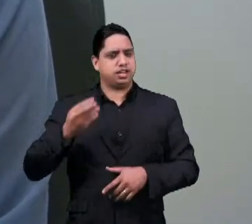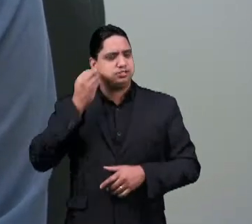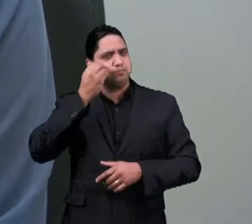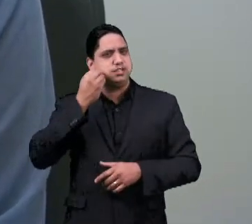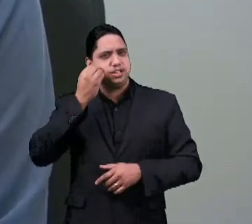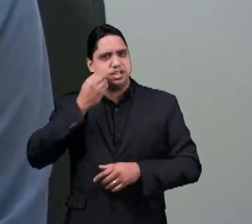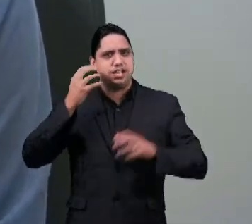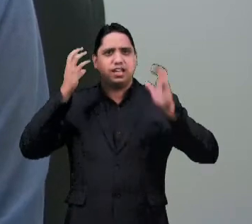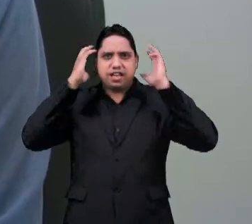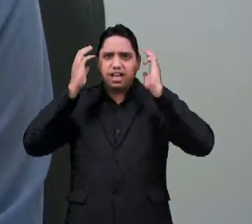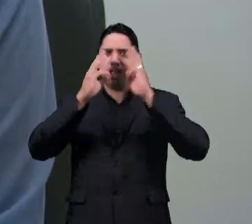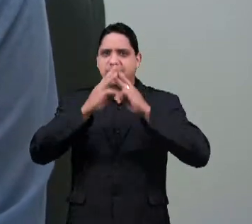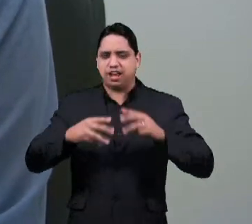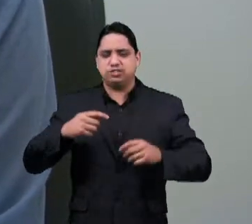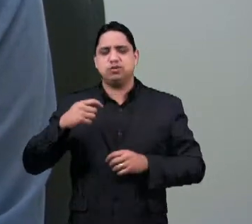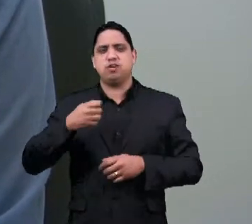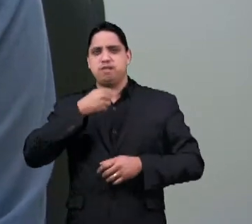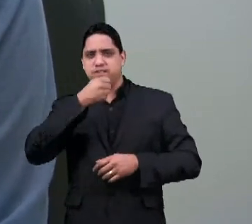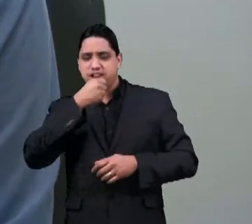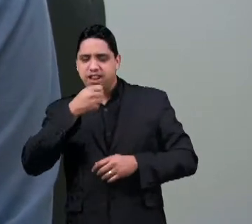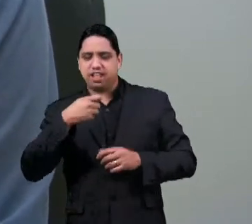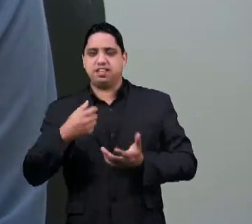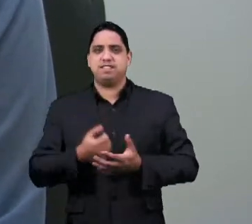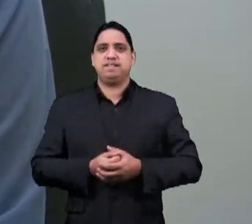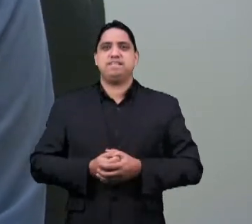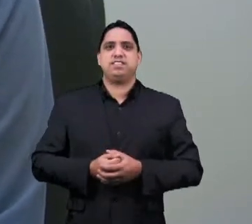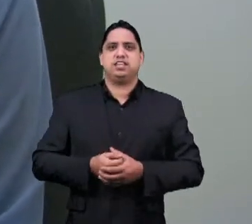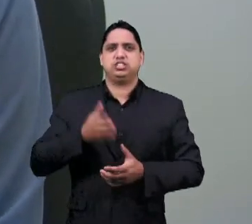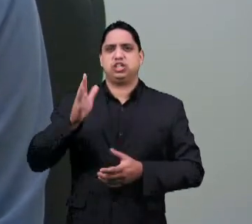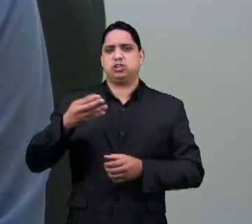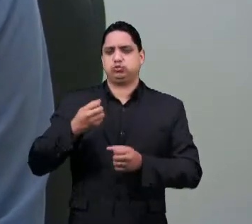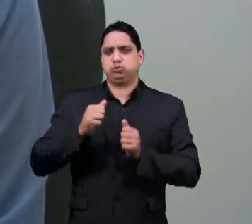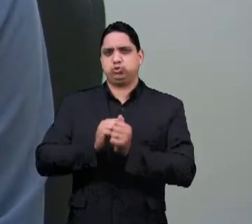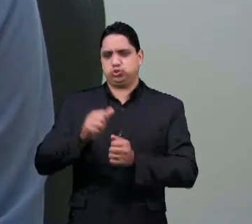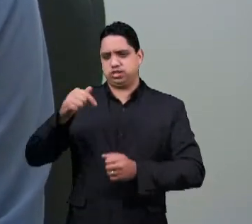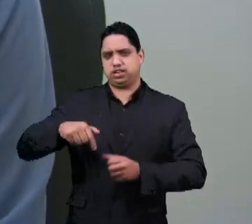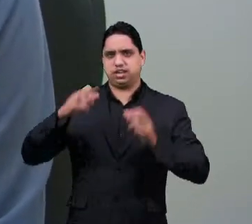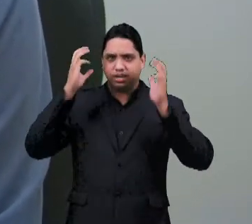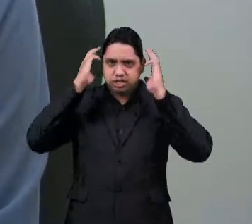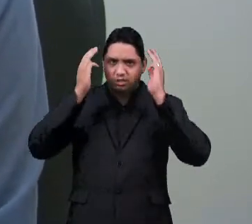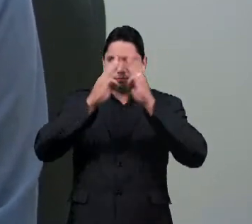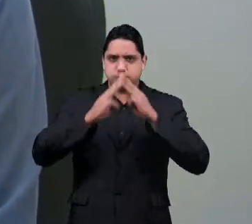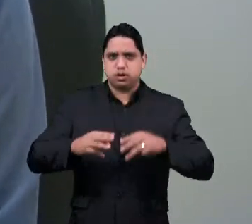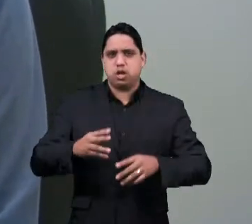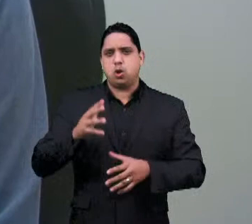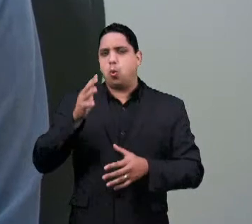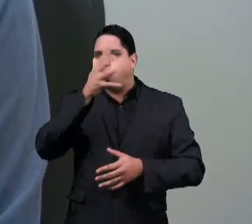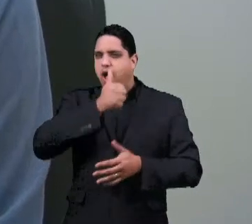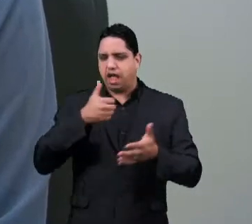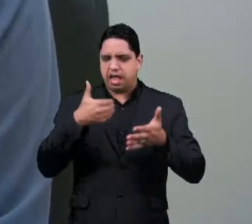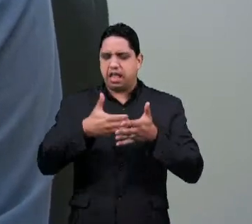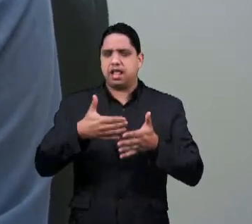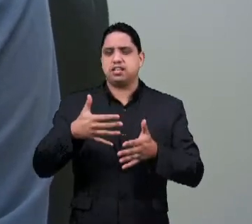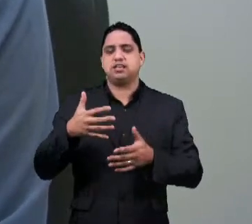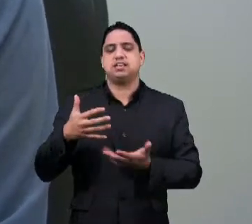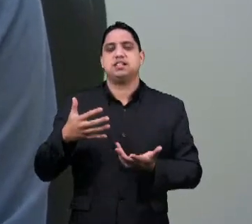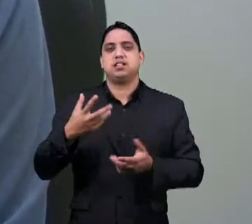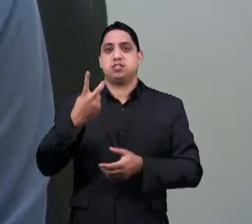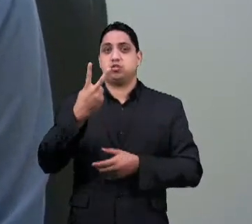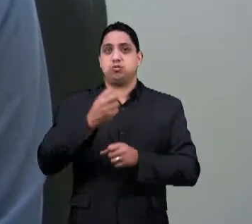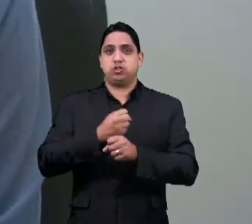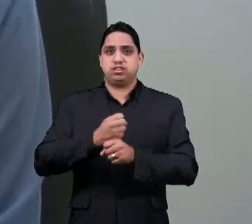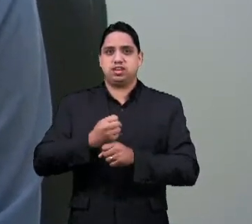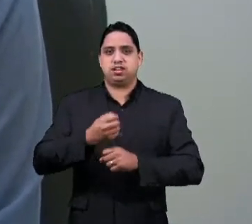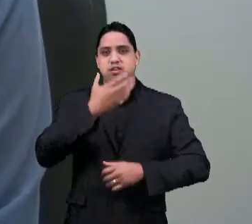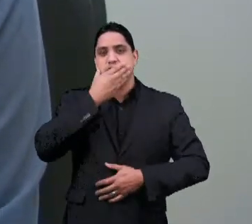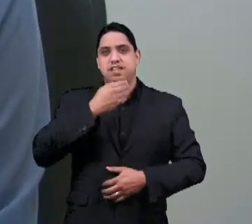experiente em locução de rádio, está conosco aqui há quase 2 anos, o nosso irmão Elias